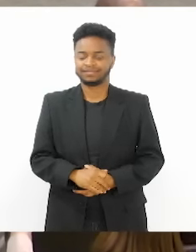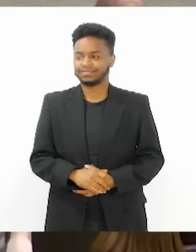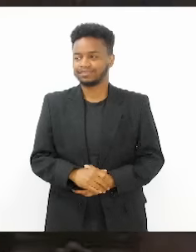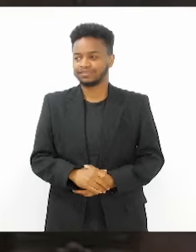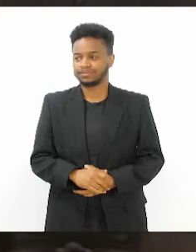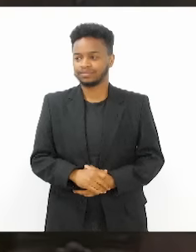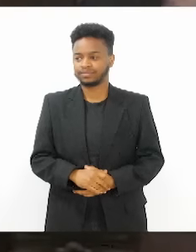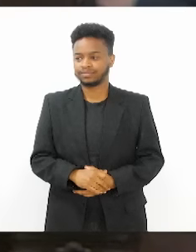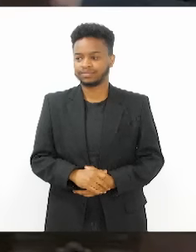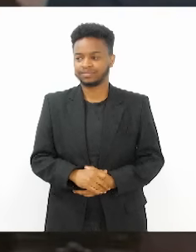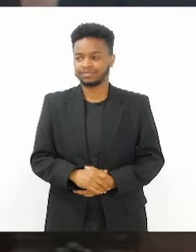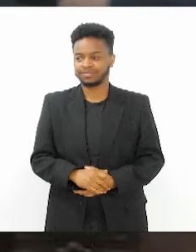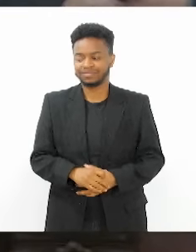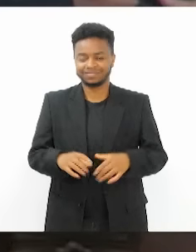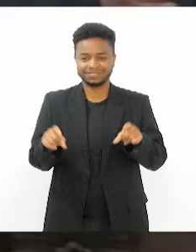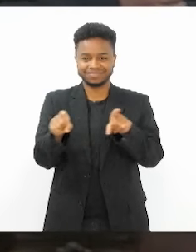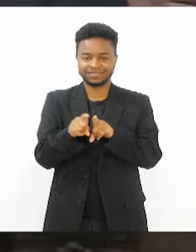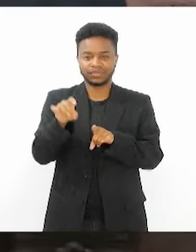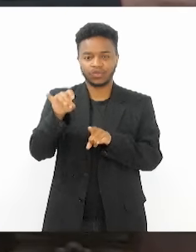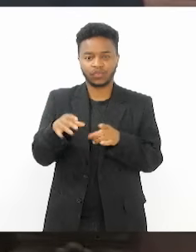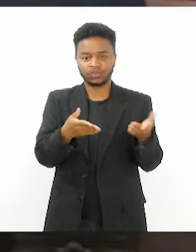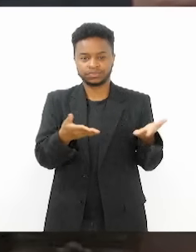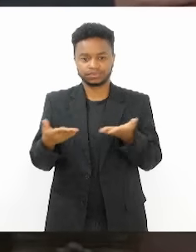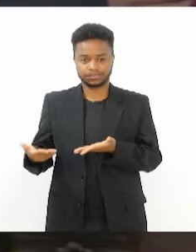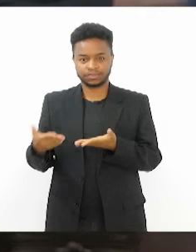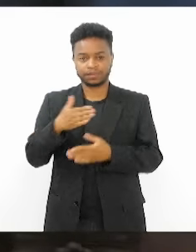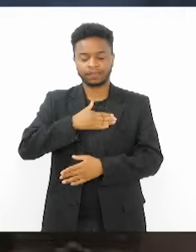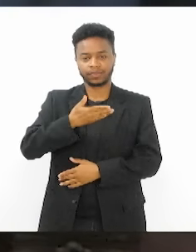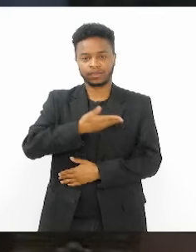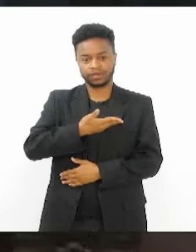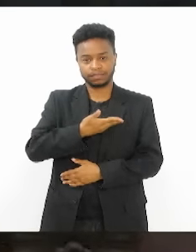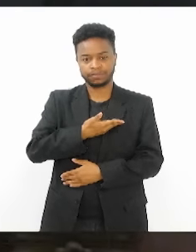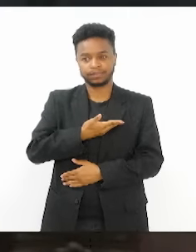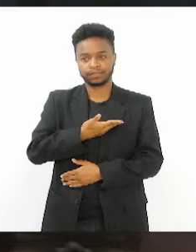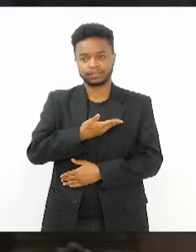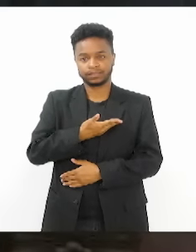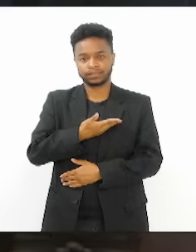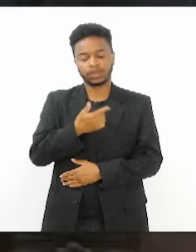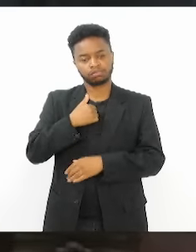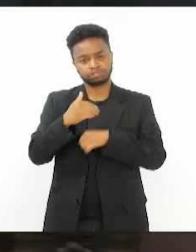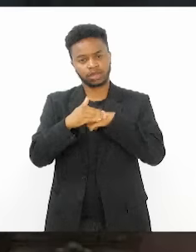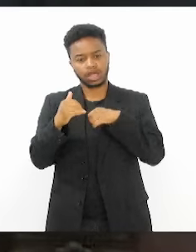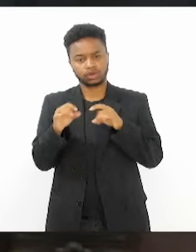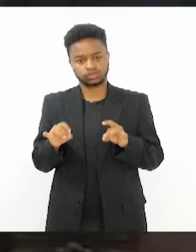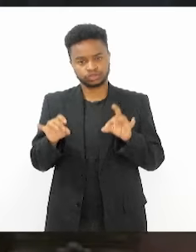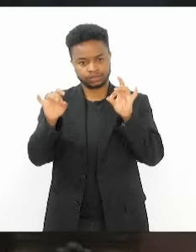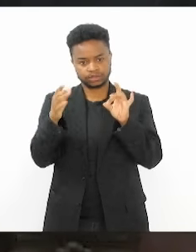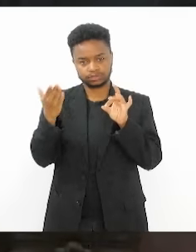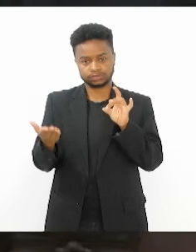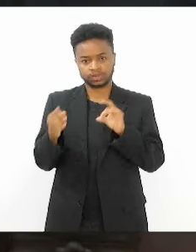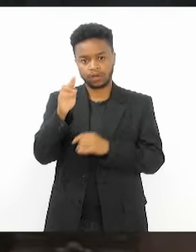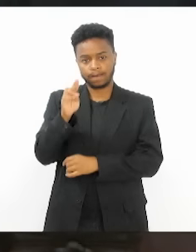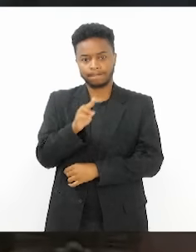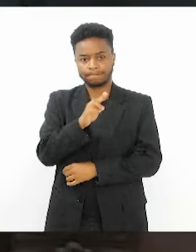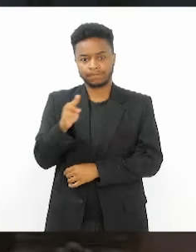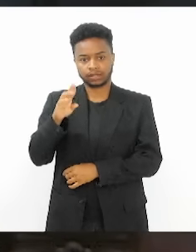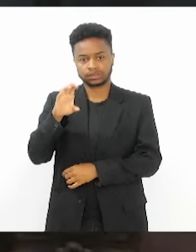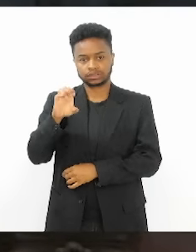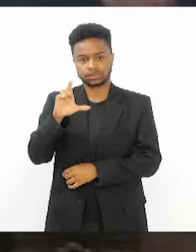E também, por último, meu amigo, quem eu tenho todo o carinho especial, o senhor Padre Célio